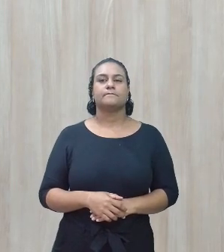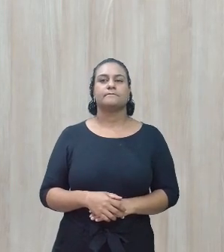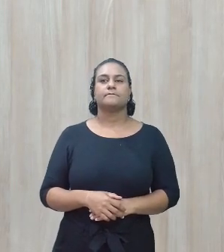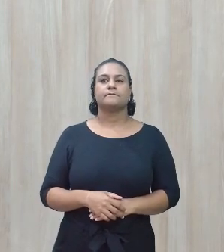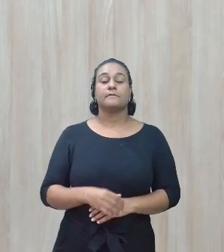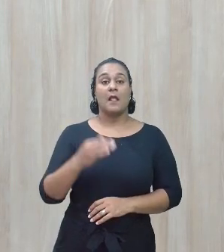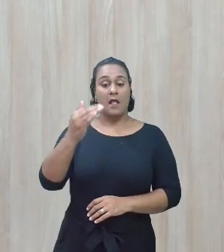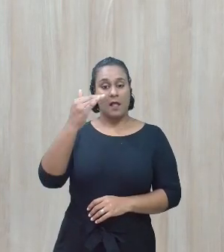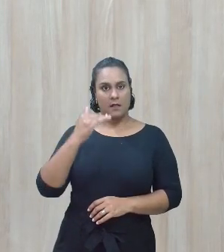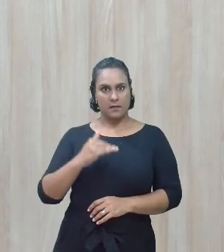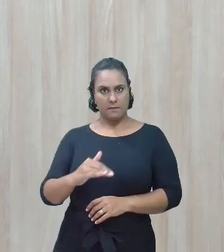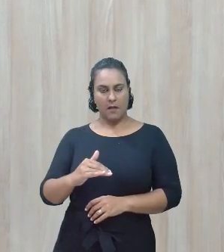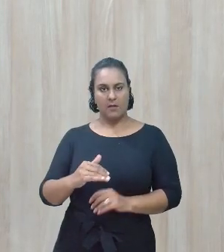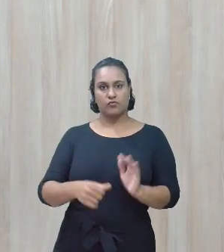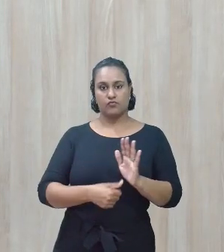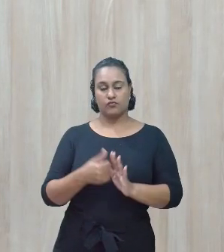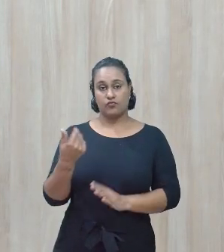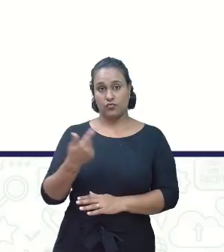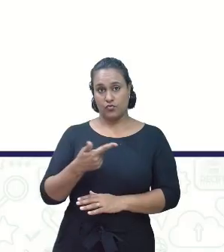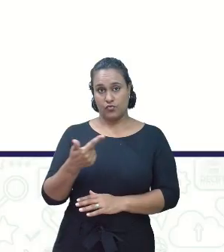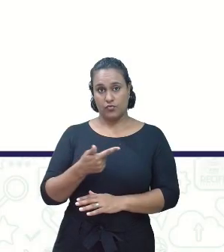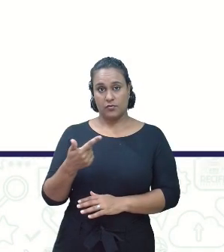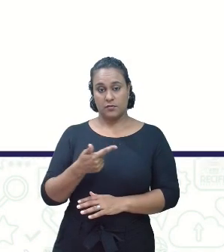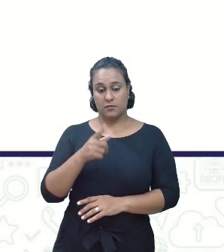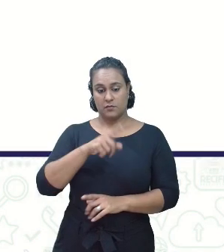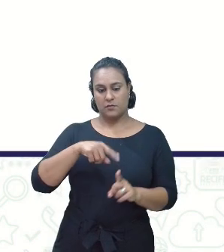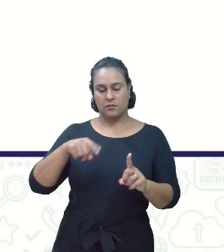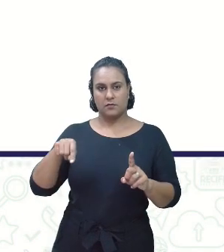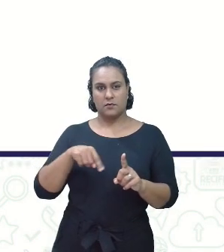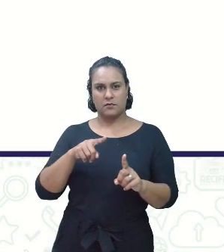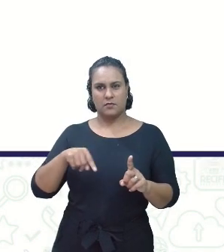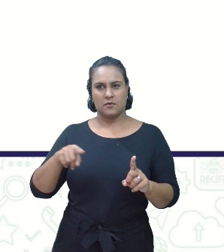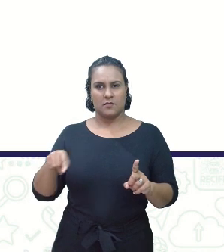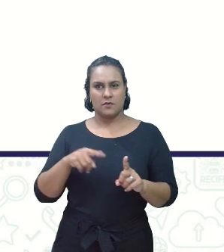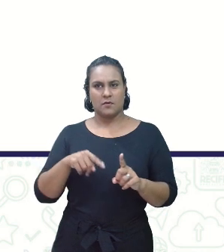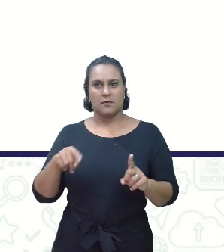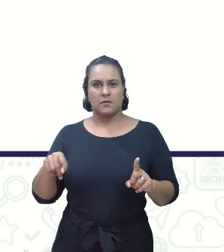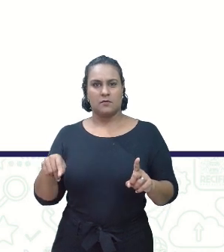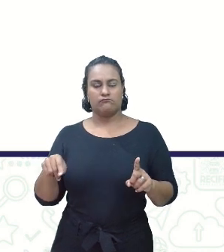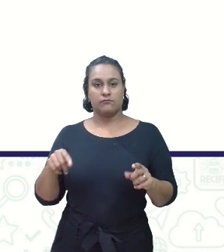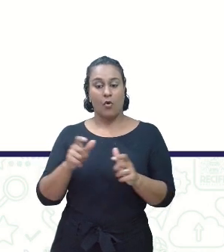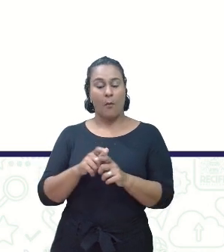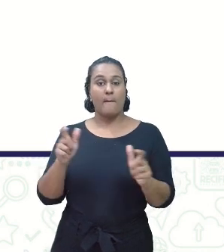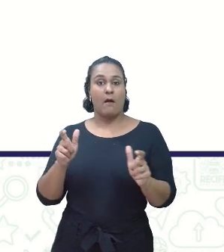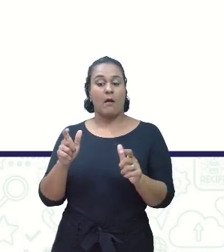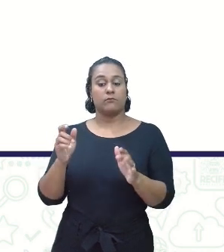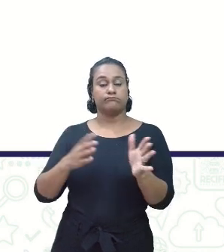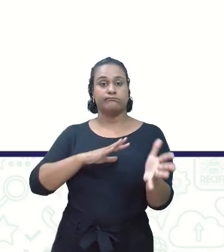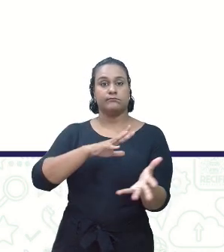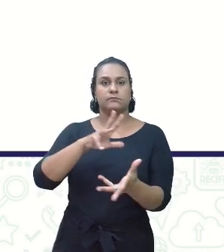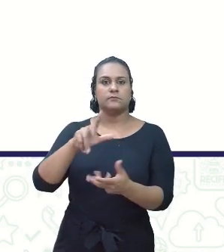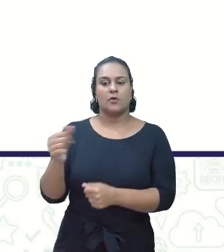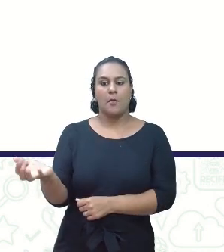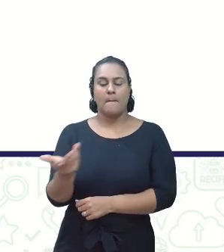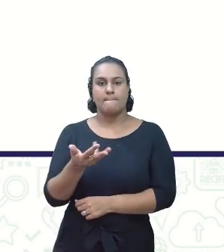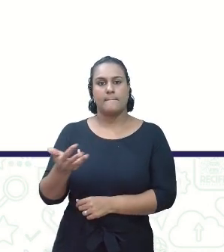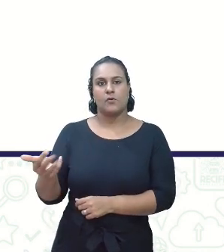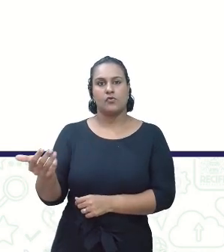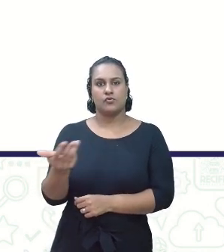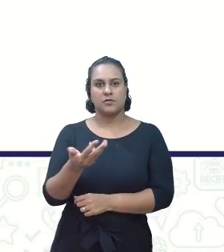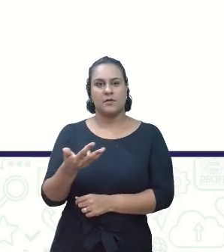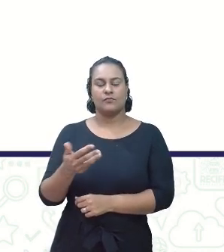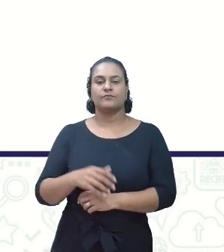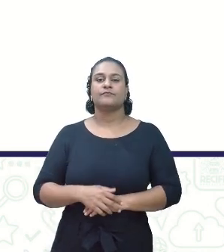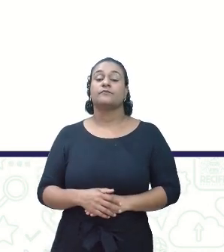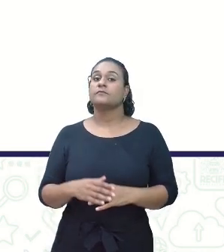aqui, a gente tem um segundo gráfico que é intitulado como os maiores do mundo, né, em relação à produção em 1.000